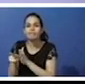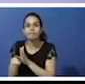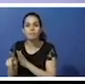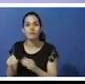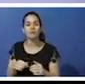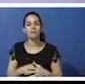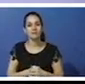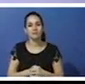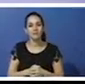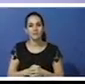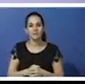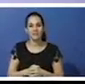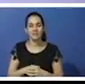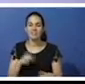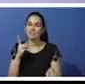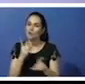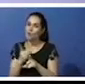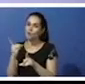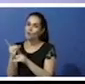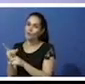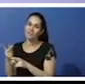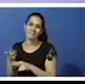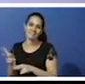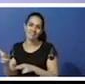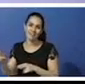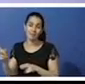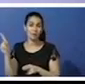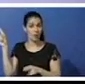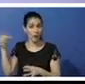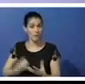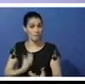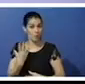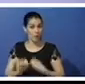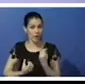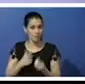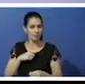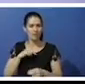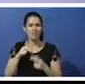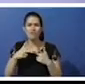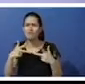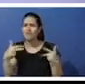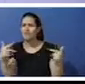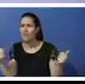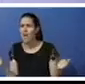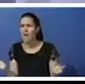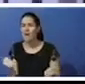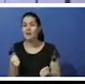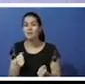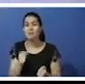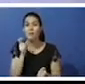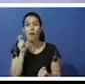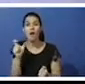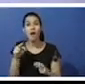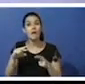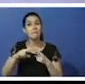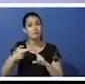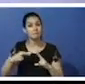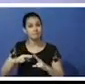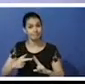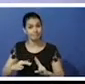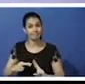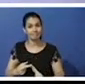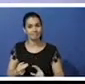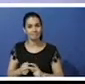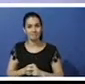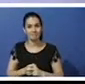na infinita descoberta. Aqui é um poeminha, nós temos várias palavras que rimam. Então,